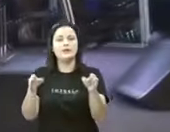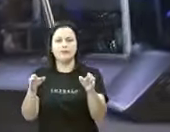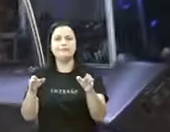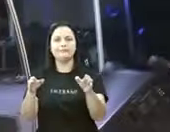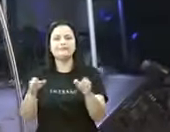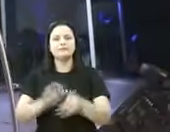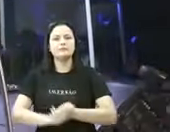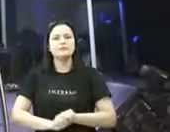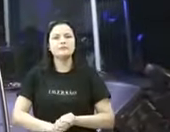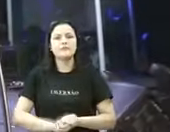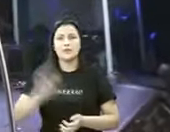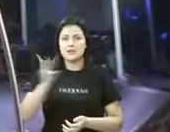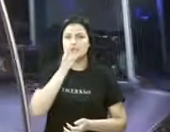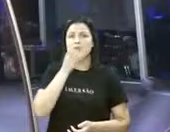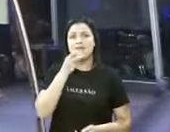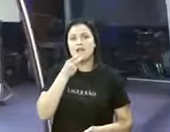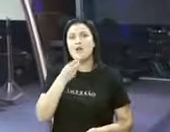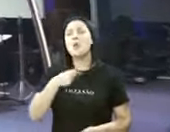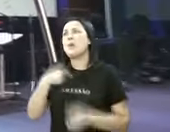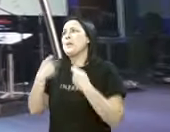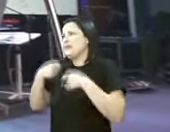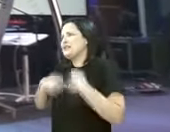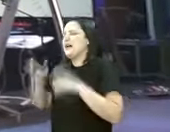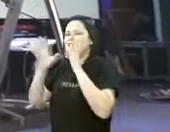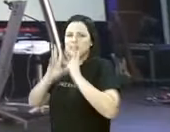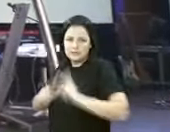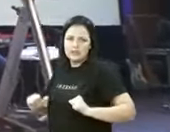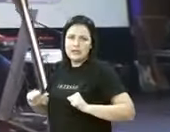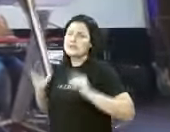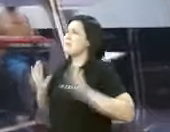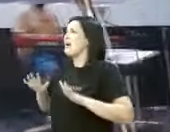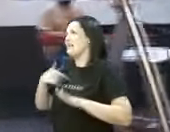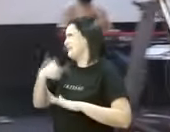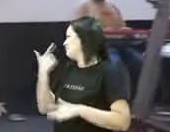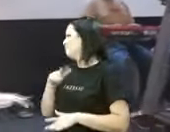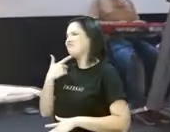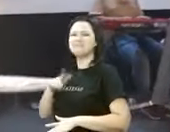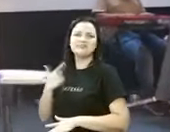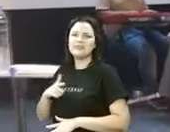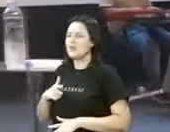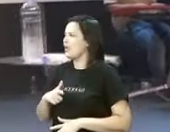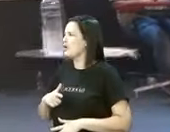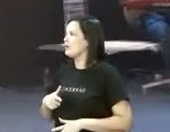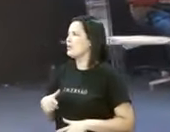Eu não tenho o que o Senhor precisava que eu tivesse. Eu precisava de pureza e eu não tenho. Olha o serafim procurando o altar.